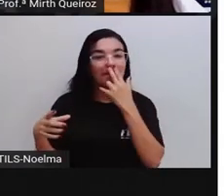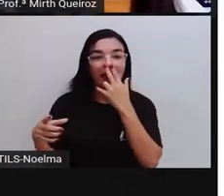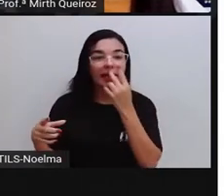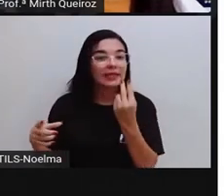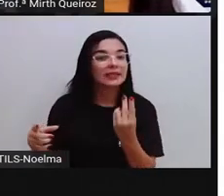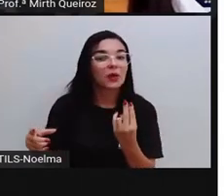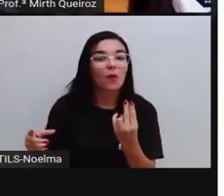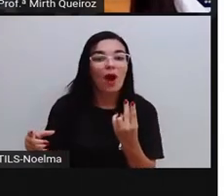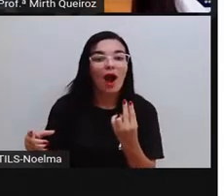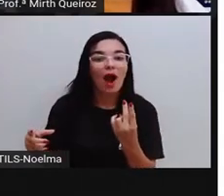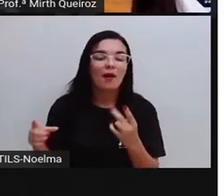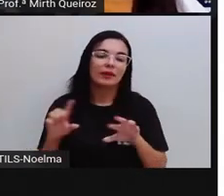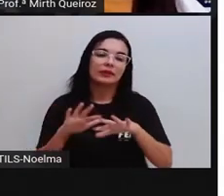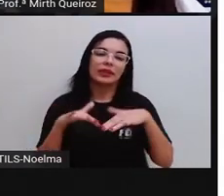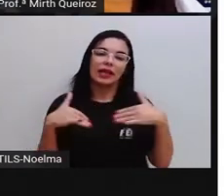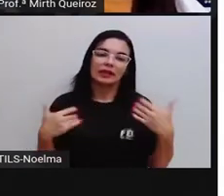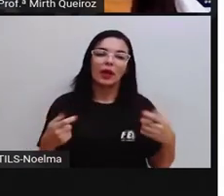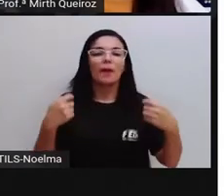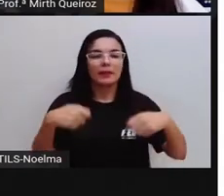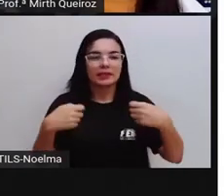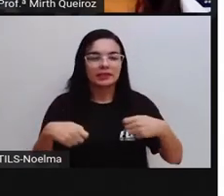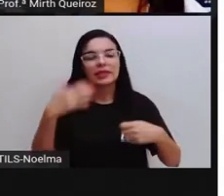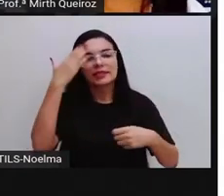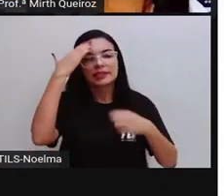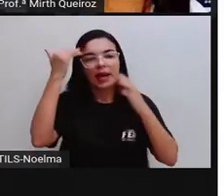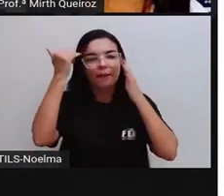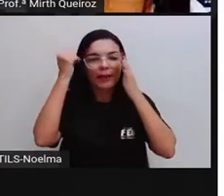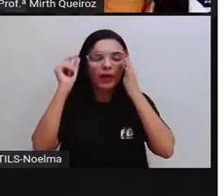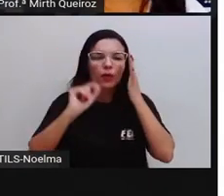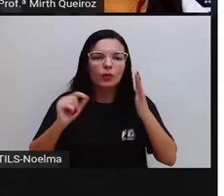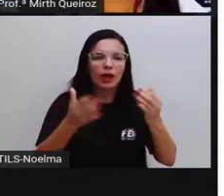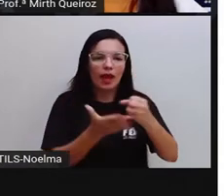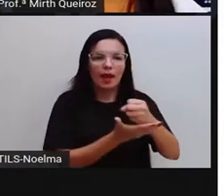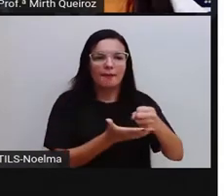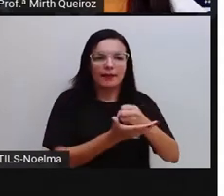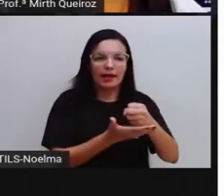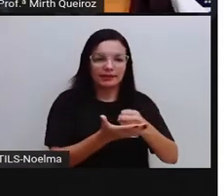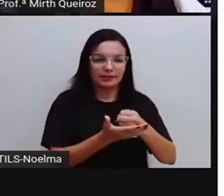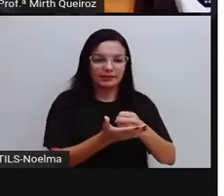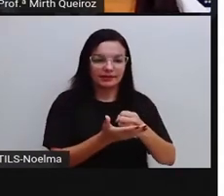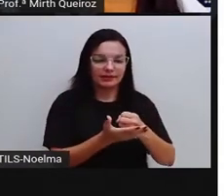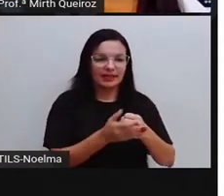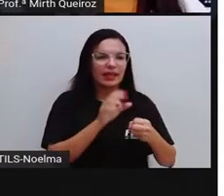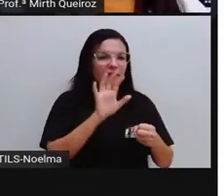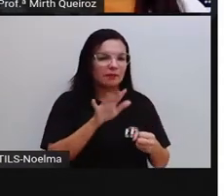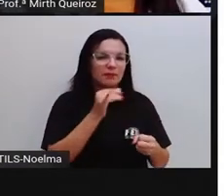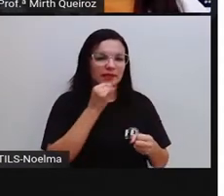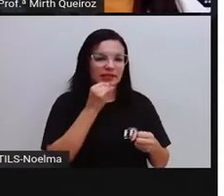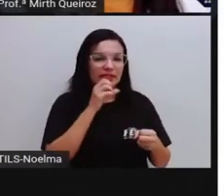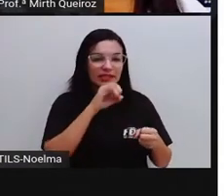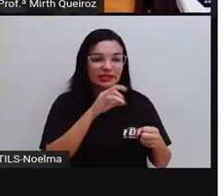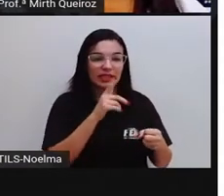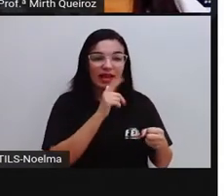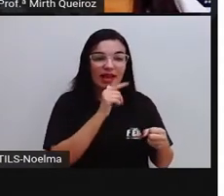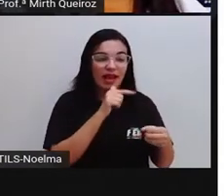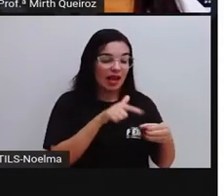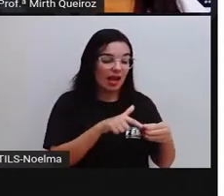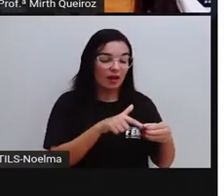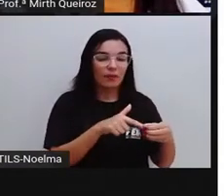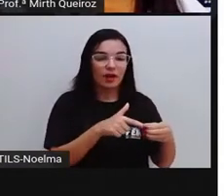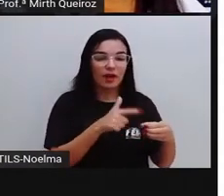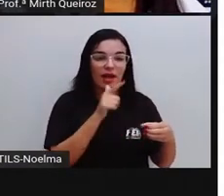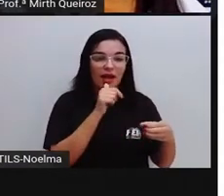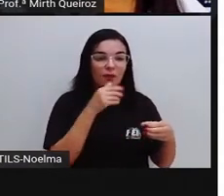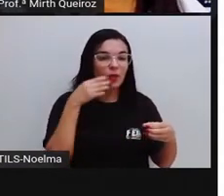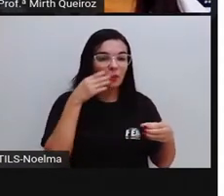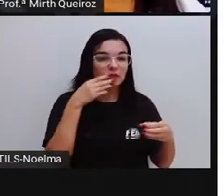Então, não, a gente precisa conhecer a sua composição. No caso da água com açúcar, a gente pode ingerir para saber se há ou